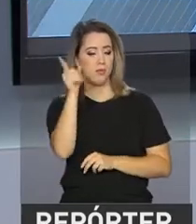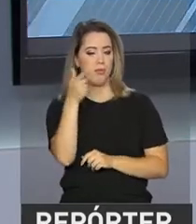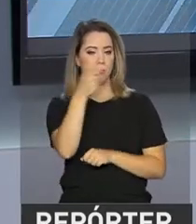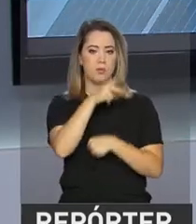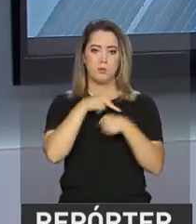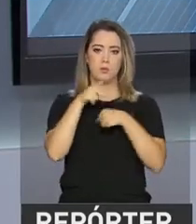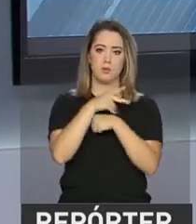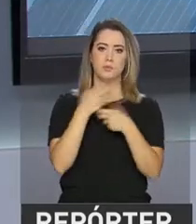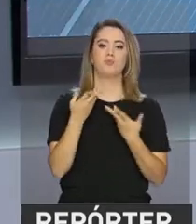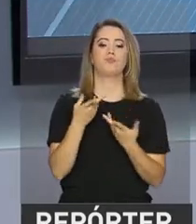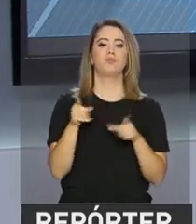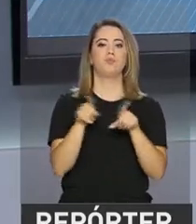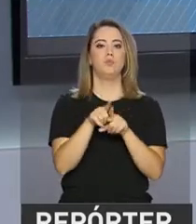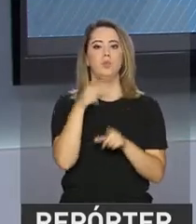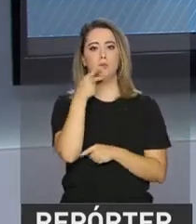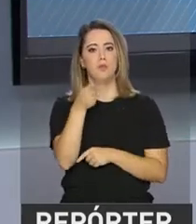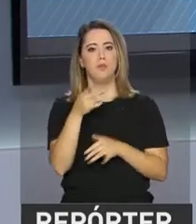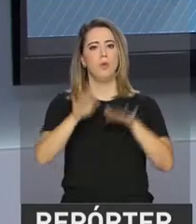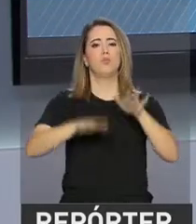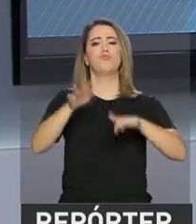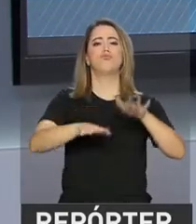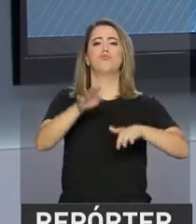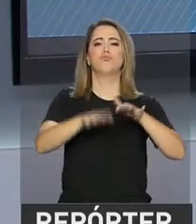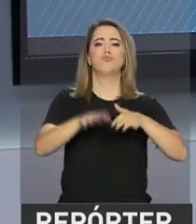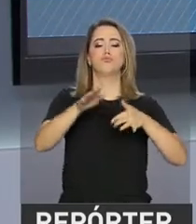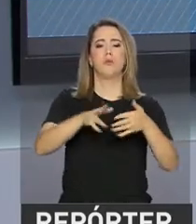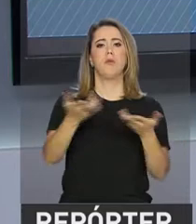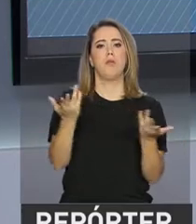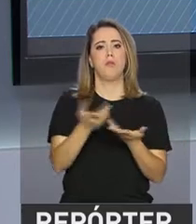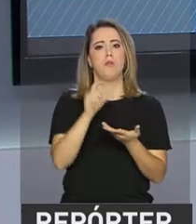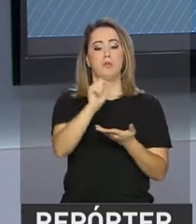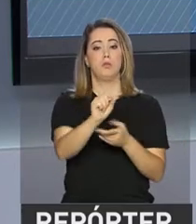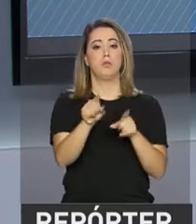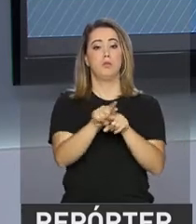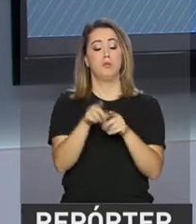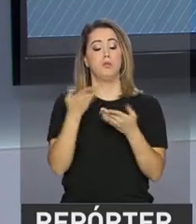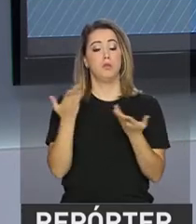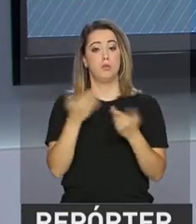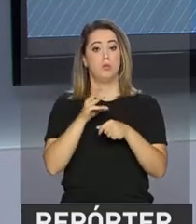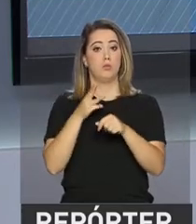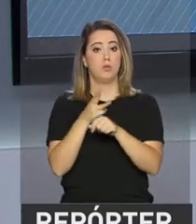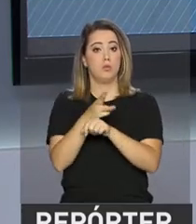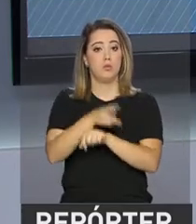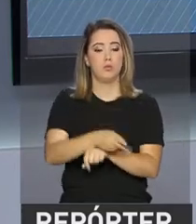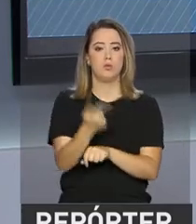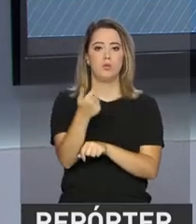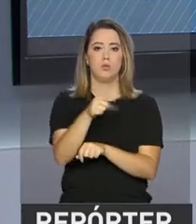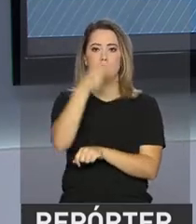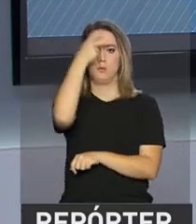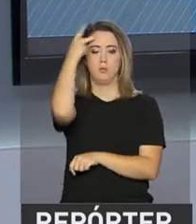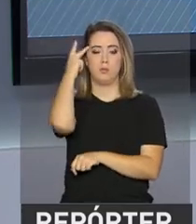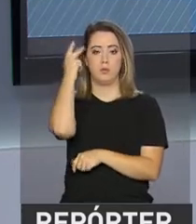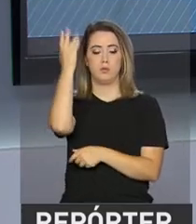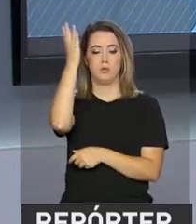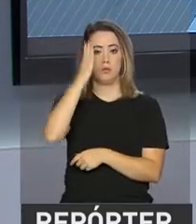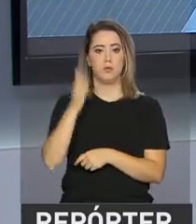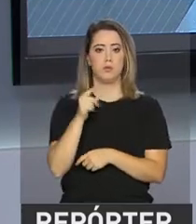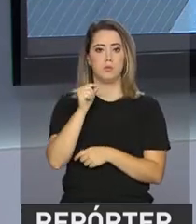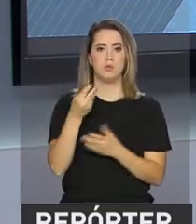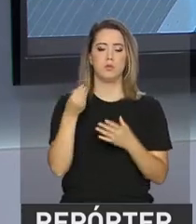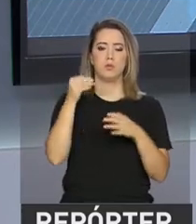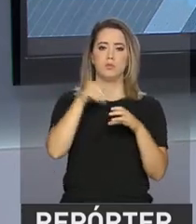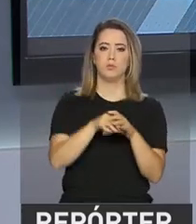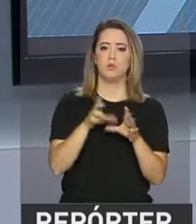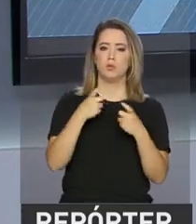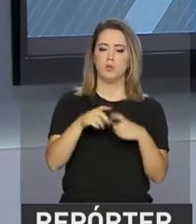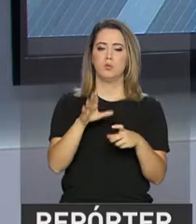terremoto que atingiu o méxico nesta madrugada até o momento não há registro de brasileiros entre as vítimas o governo manifesta solidariedade